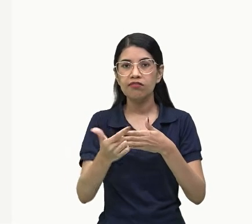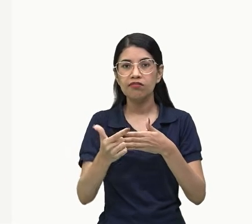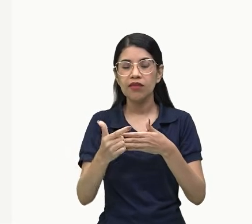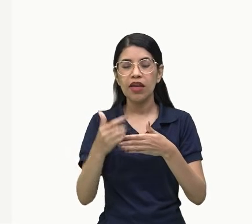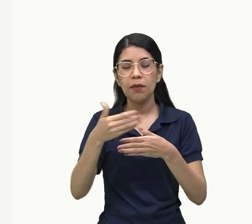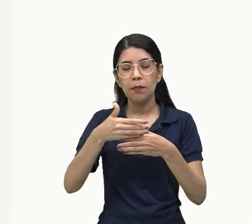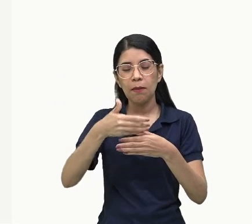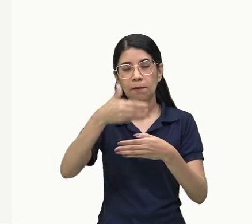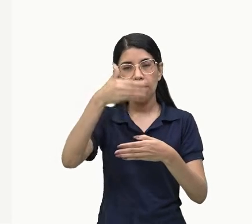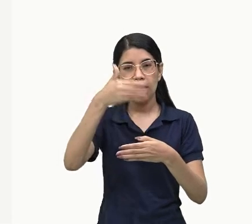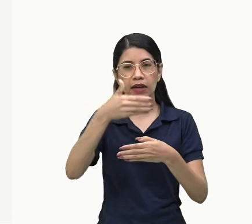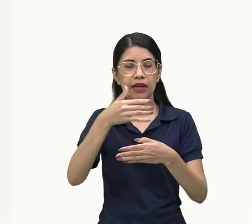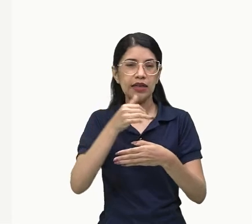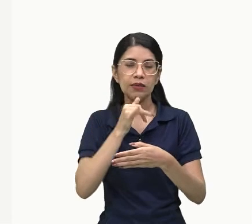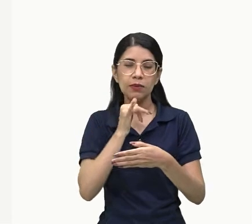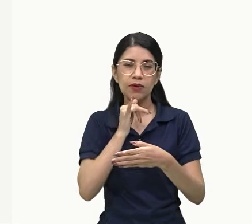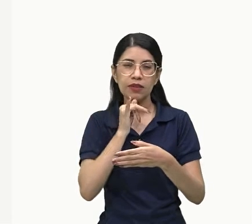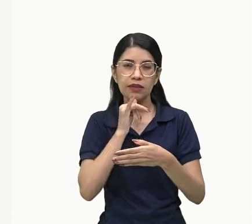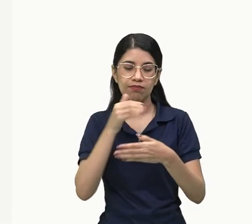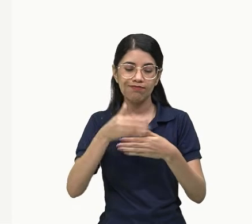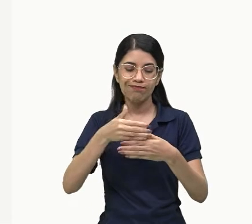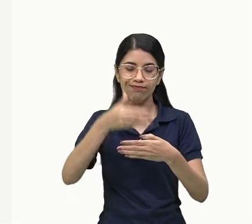parede, né? Como você tivesse aí uma parede